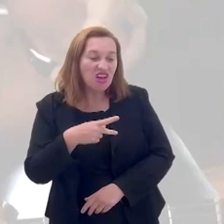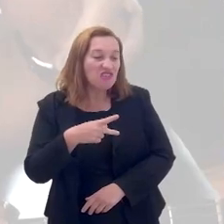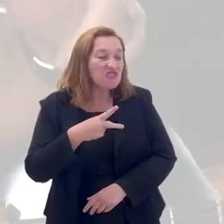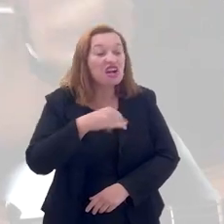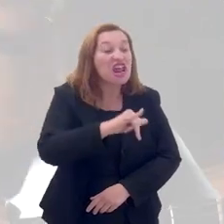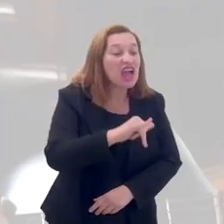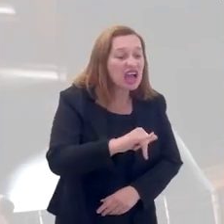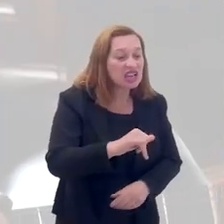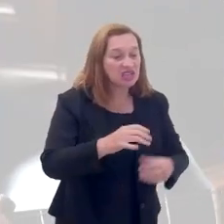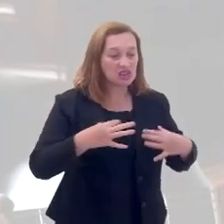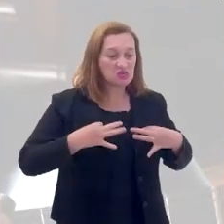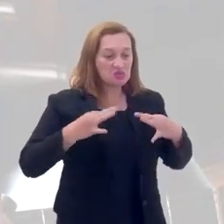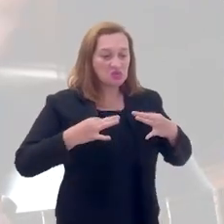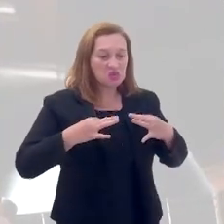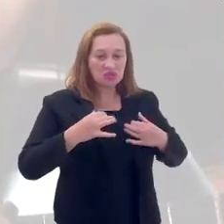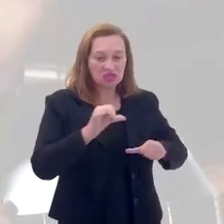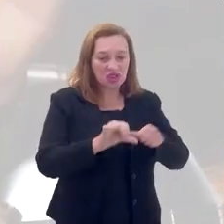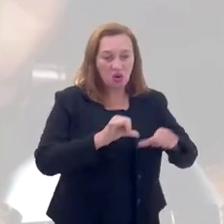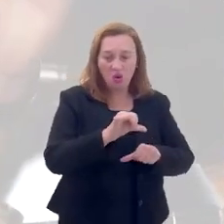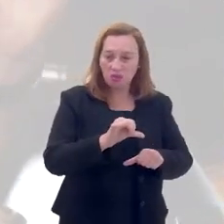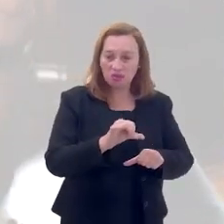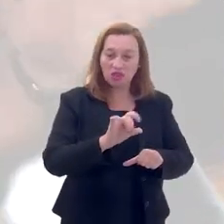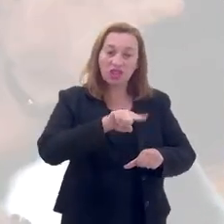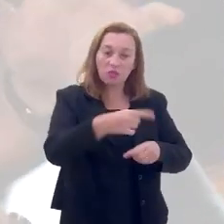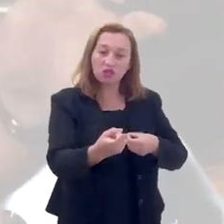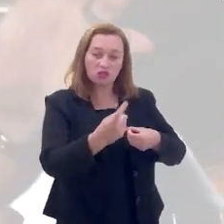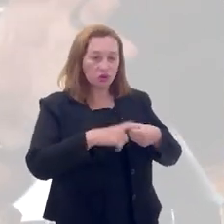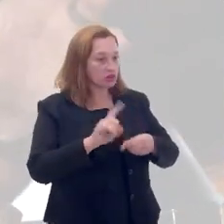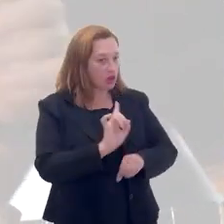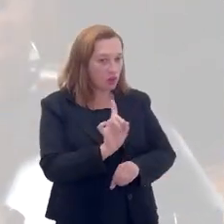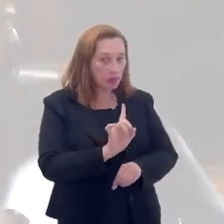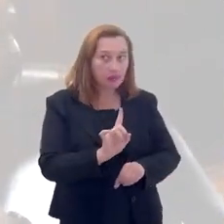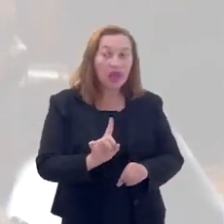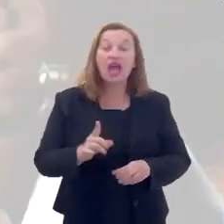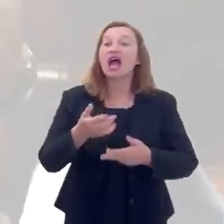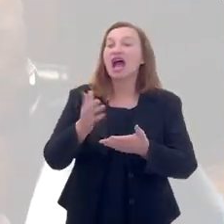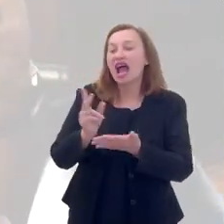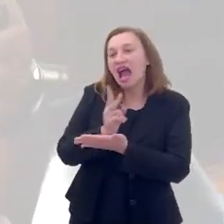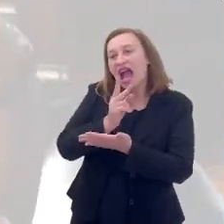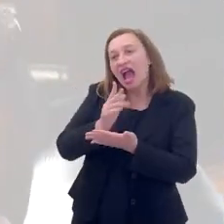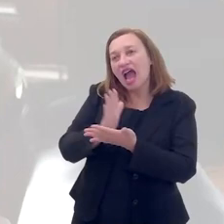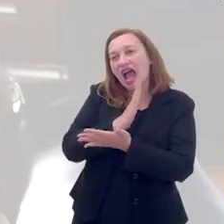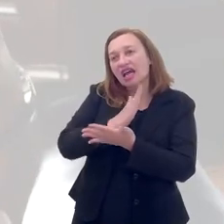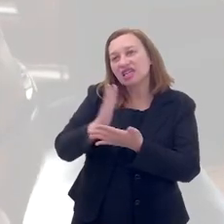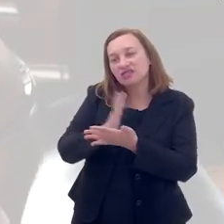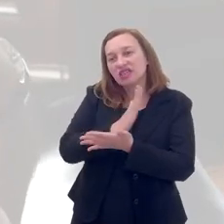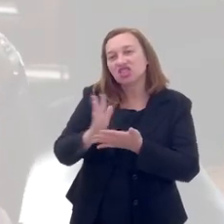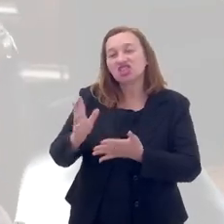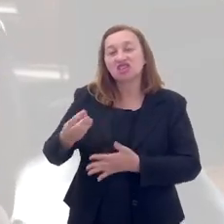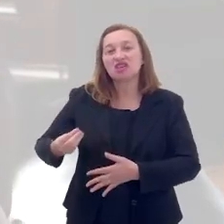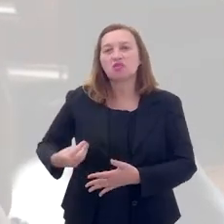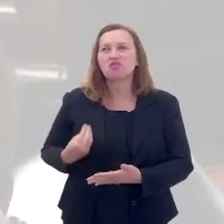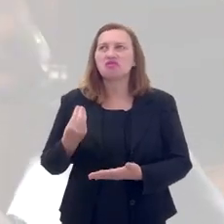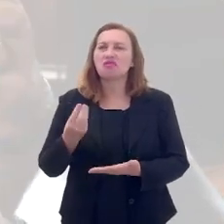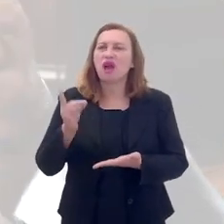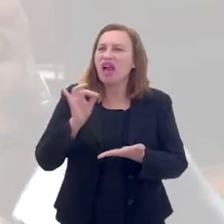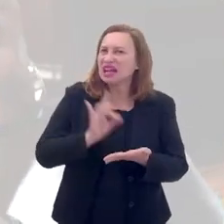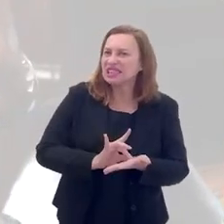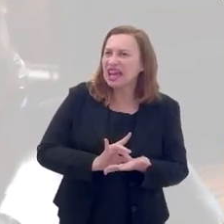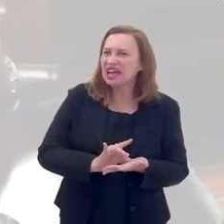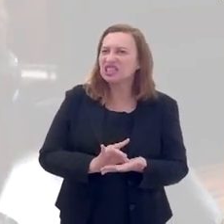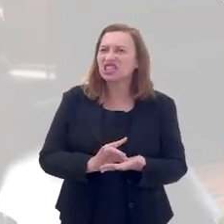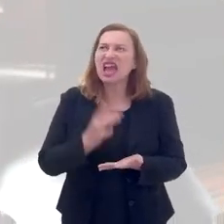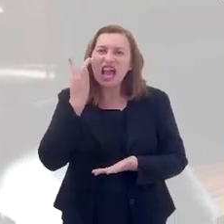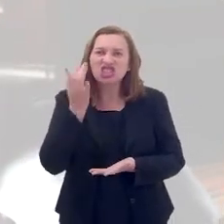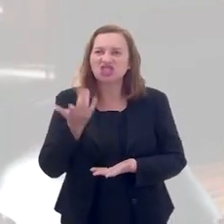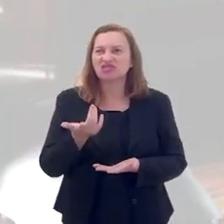lá Se arruma e depois você volta Fala Não eu quero você do jeito que você está então muitas vezes a gente vive uma realidade de vida onde